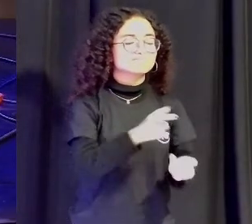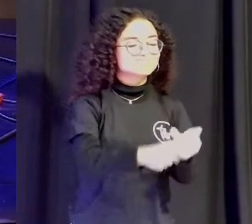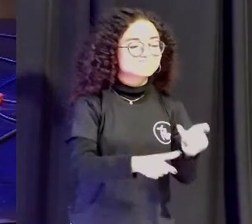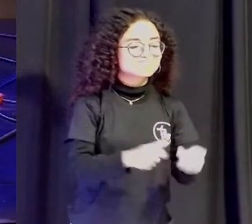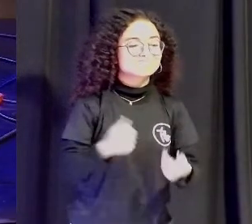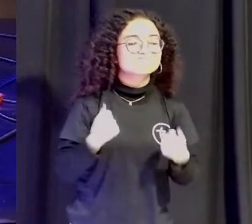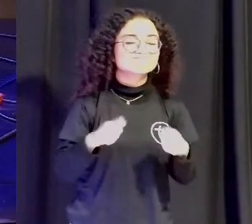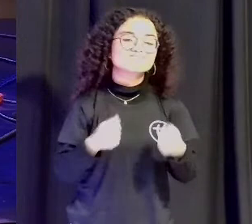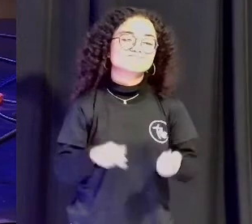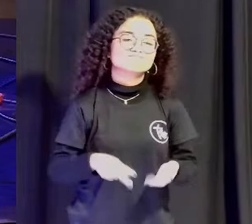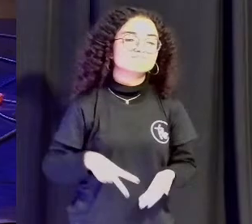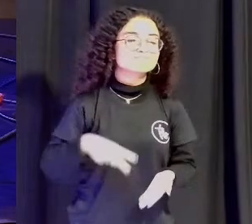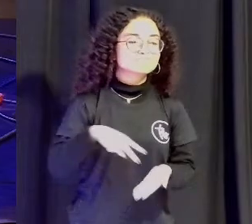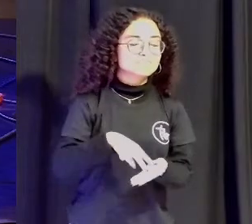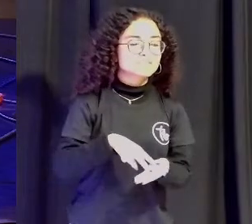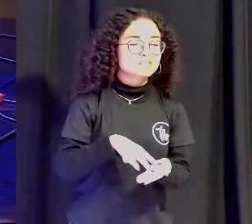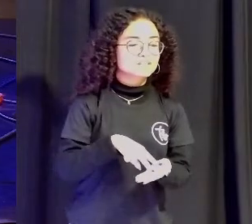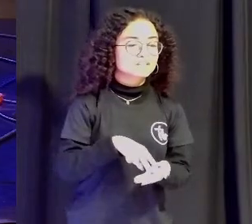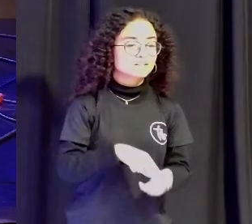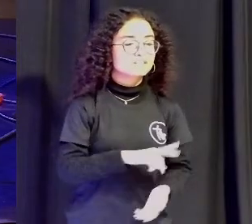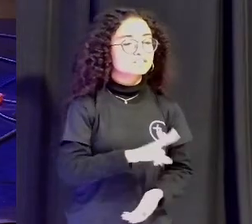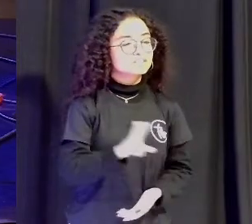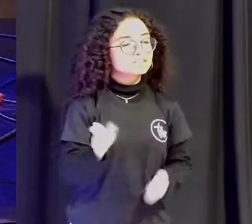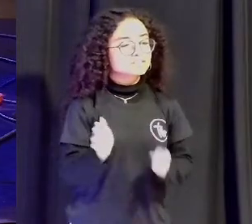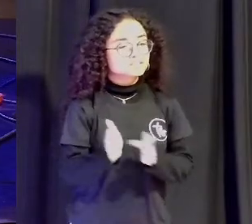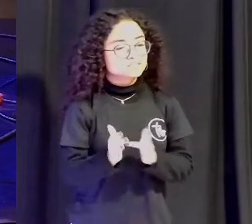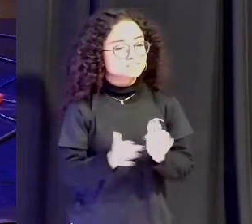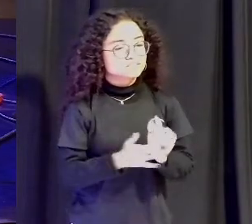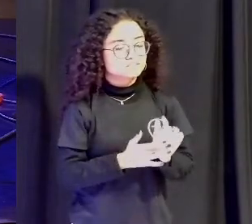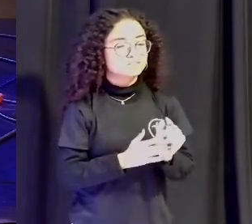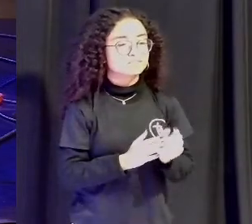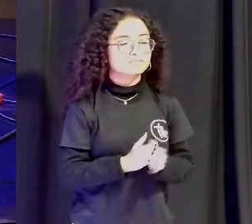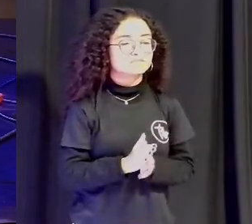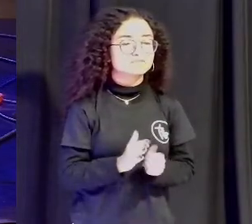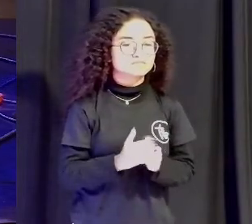caídos. Senhor, em nome de Jesus,